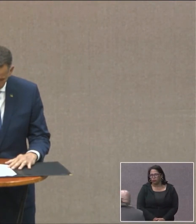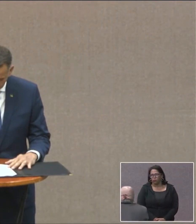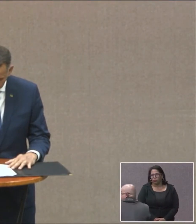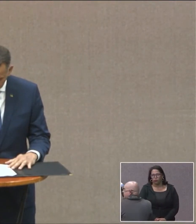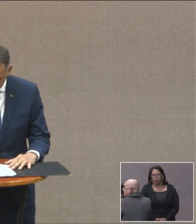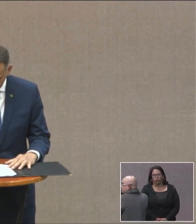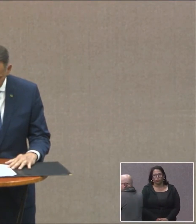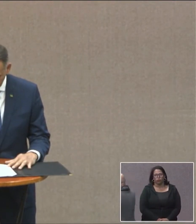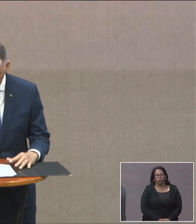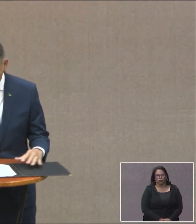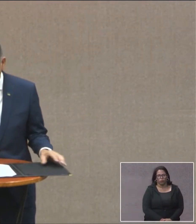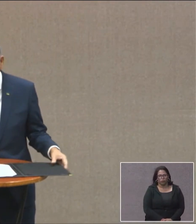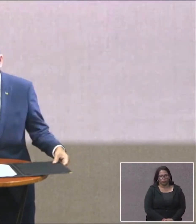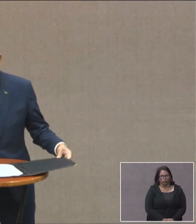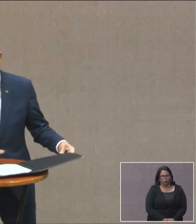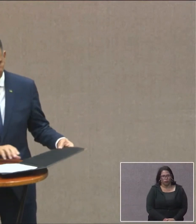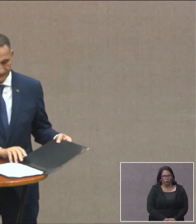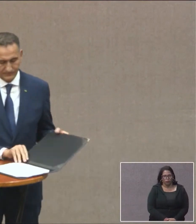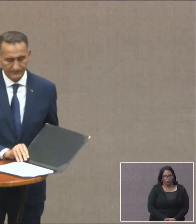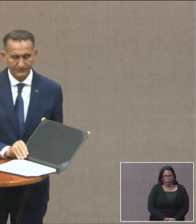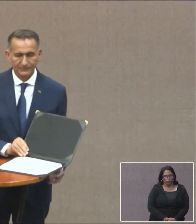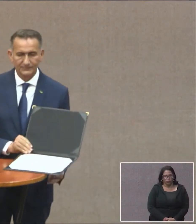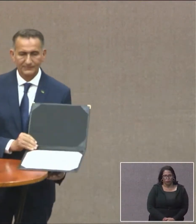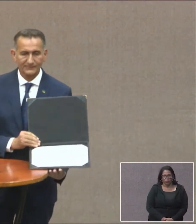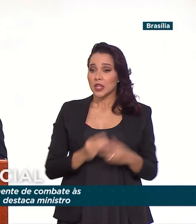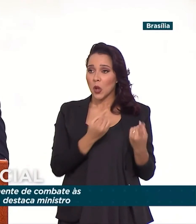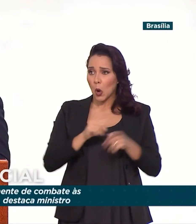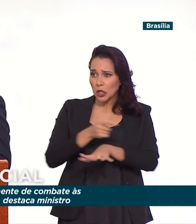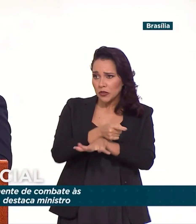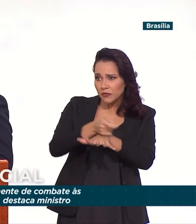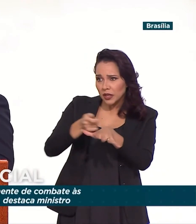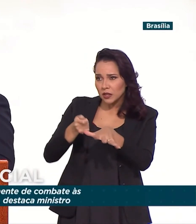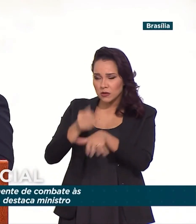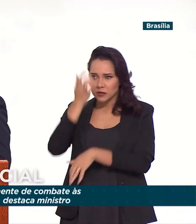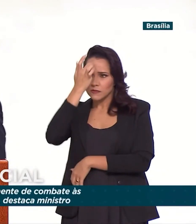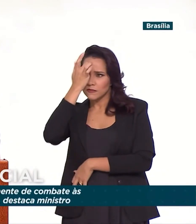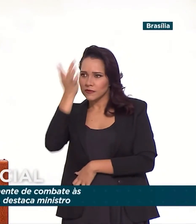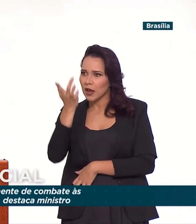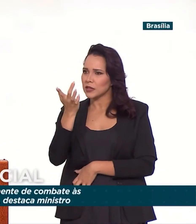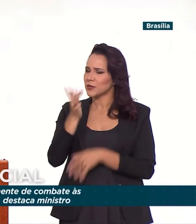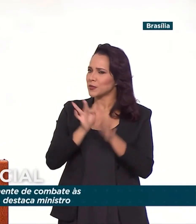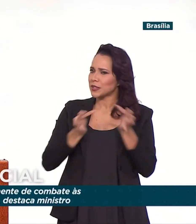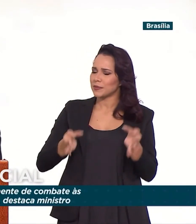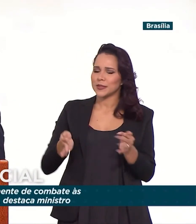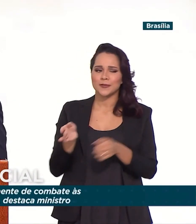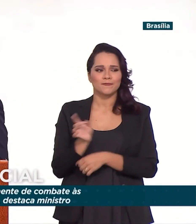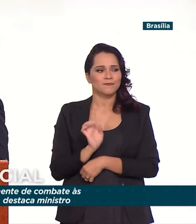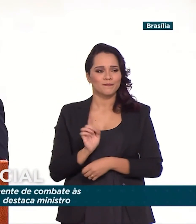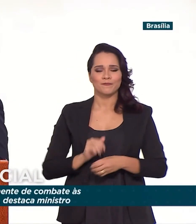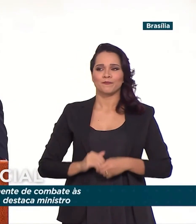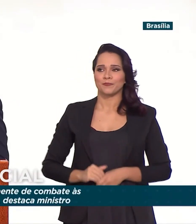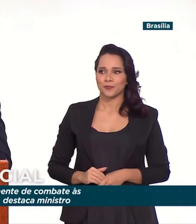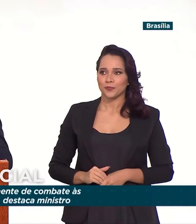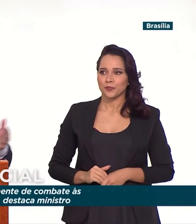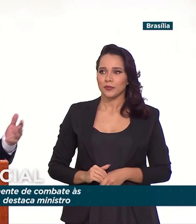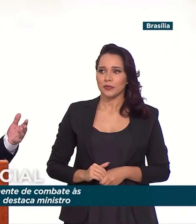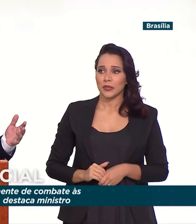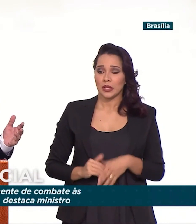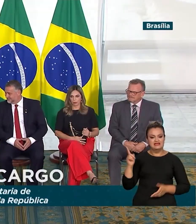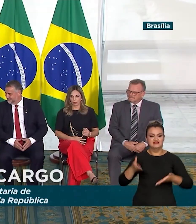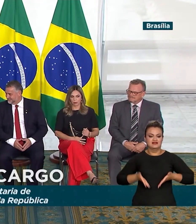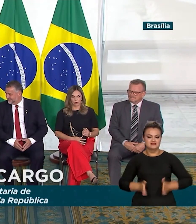posse no Ministério da Integração e Desenvolvimento Regional e na Secretaria de Comunicação, o deputado federal Paulo